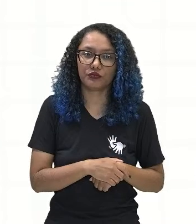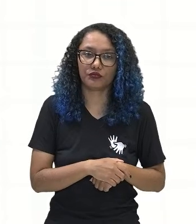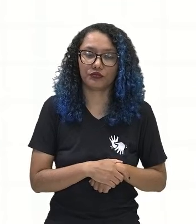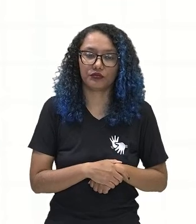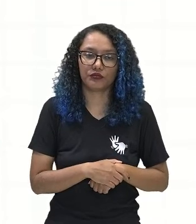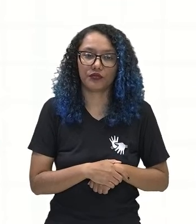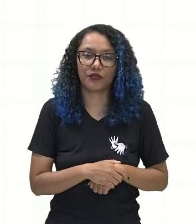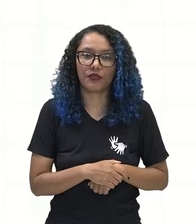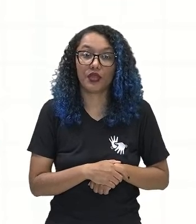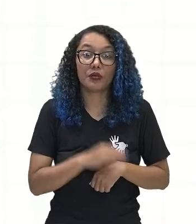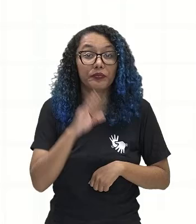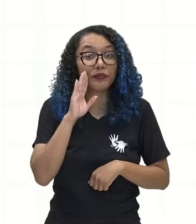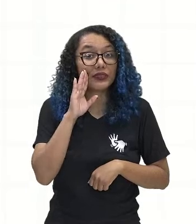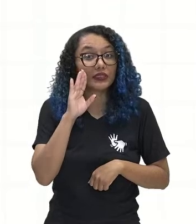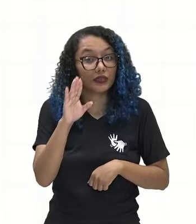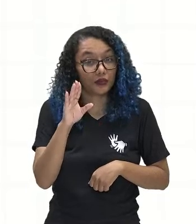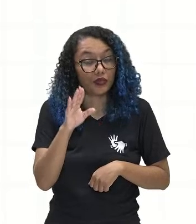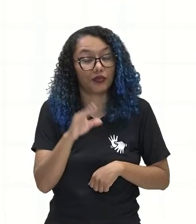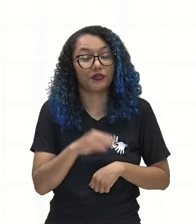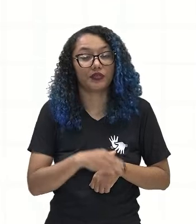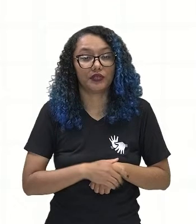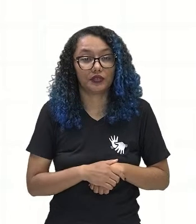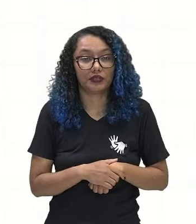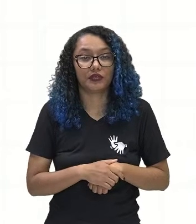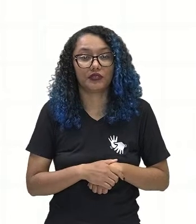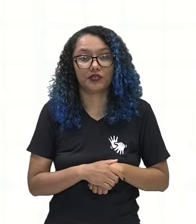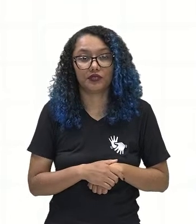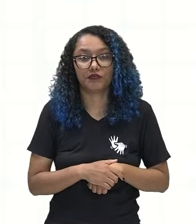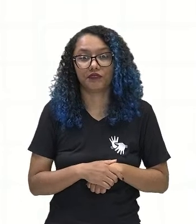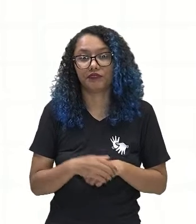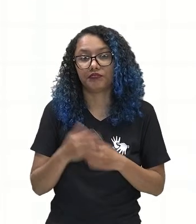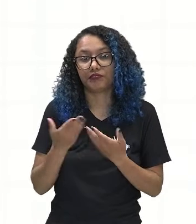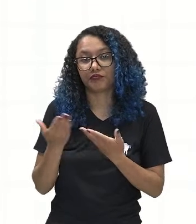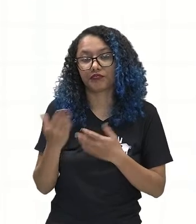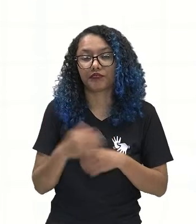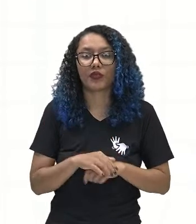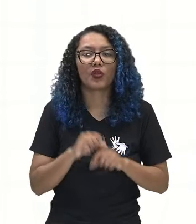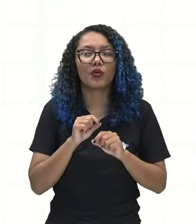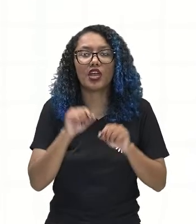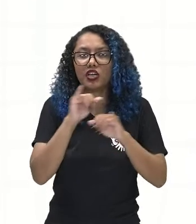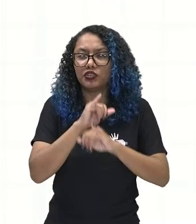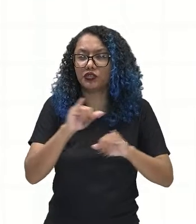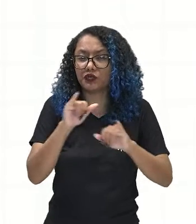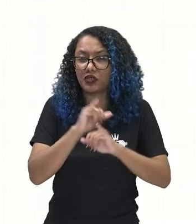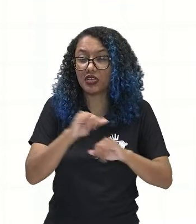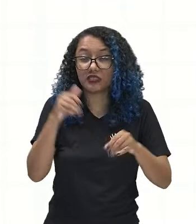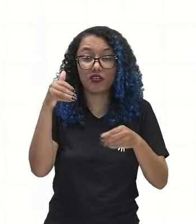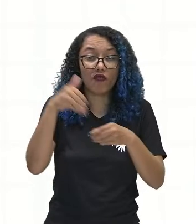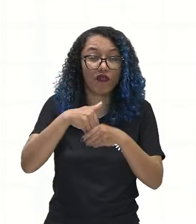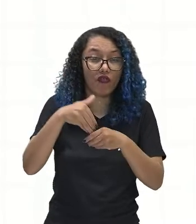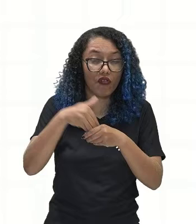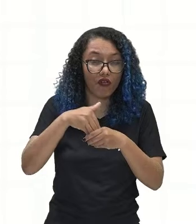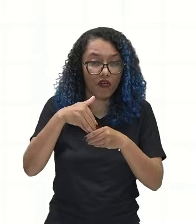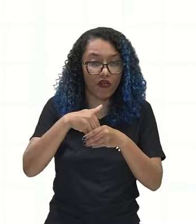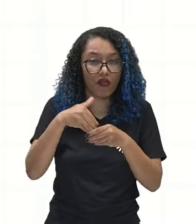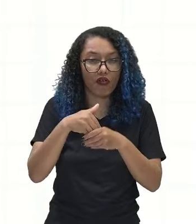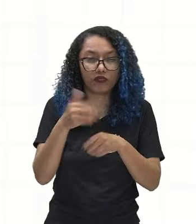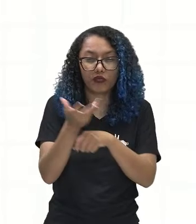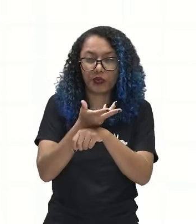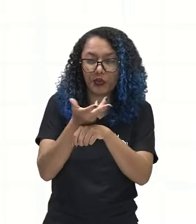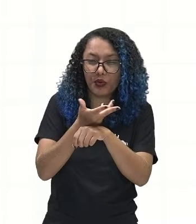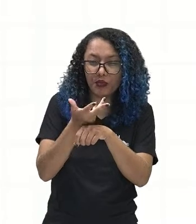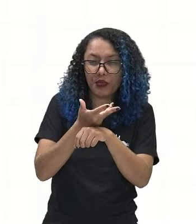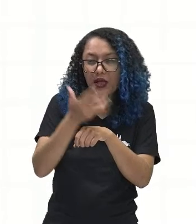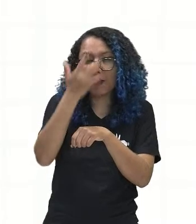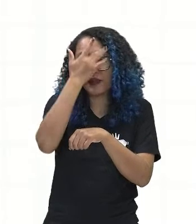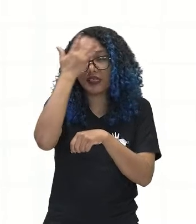veja, principalmente, na questão política, em campanhas, para quê? Para convencer o eleitor a